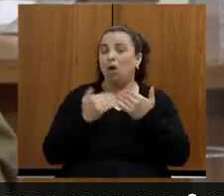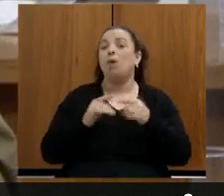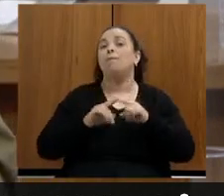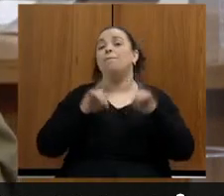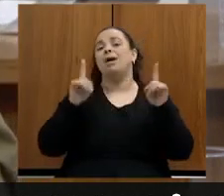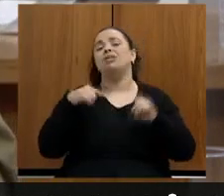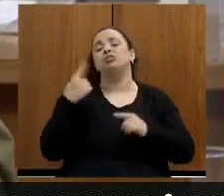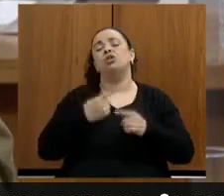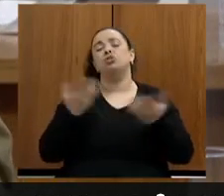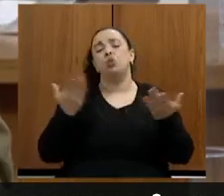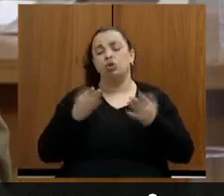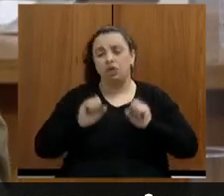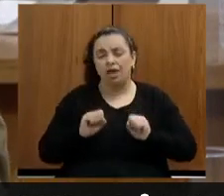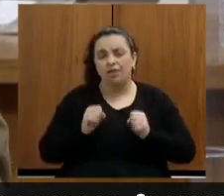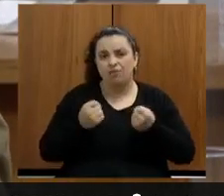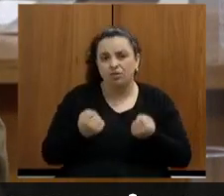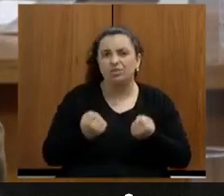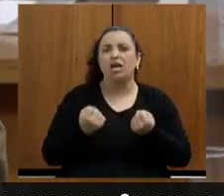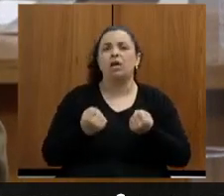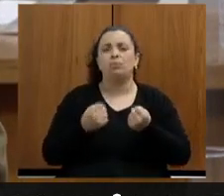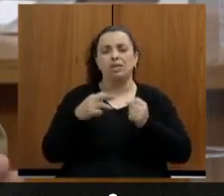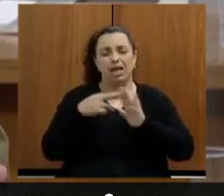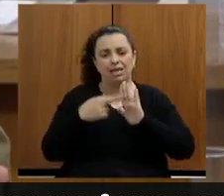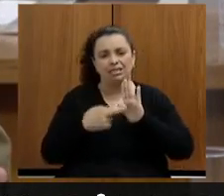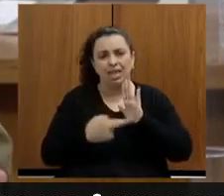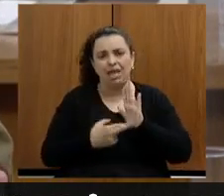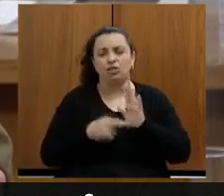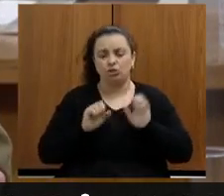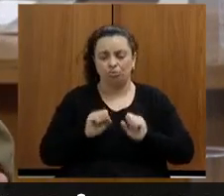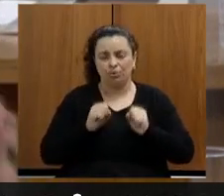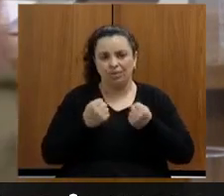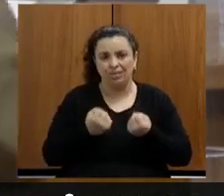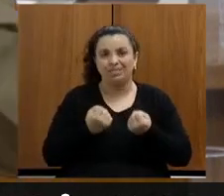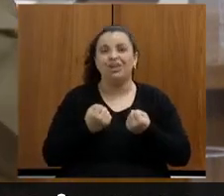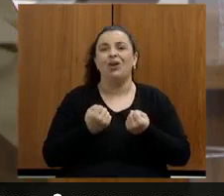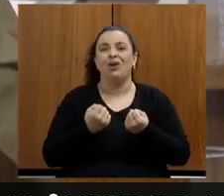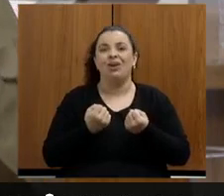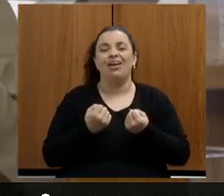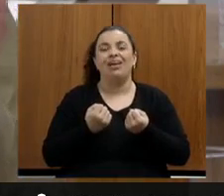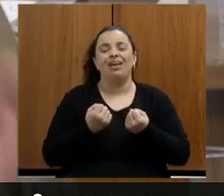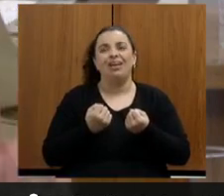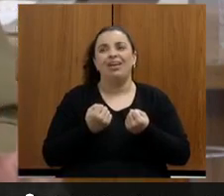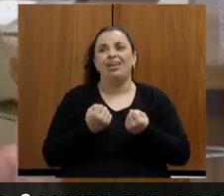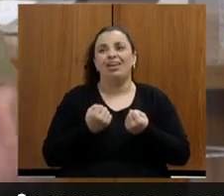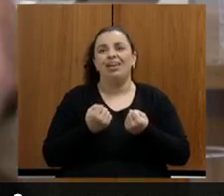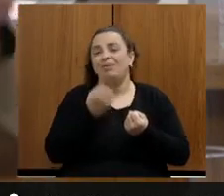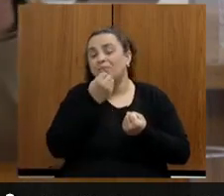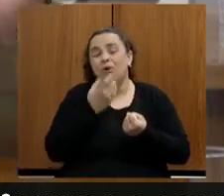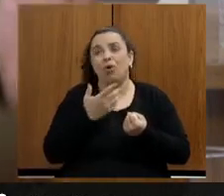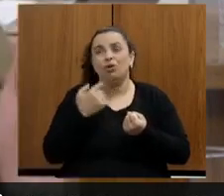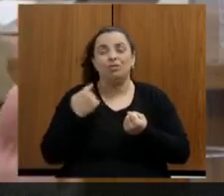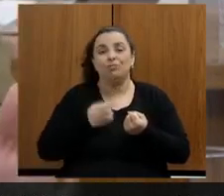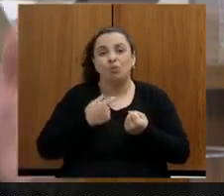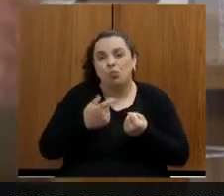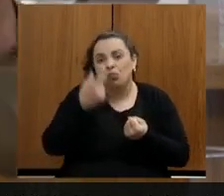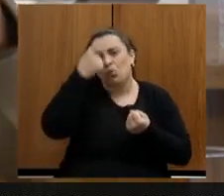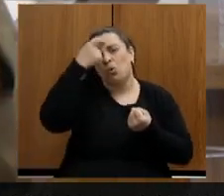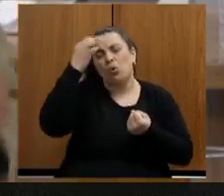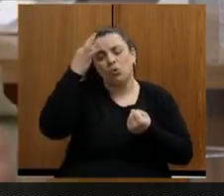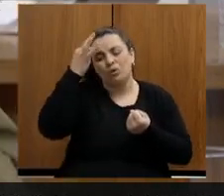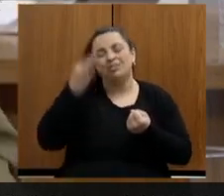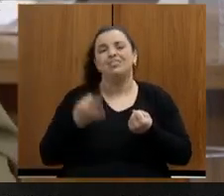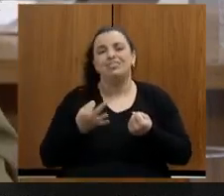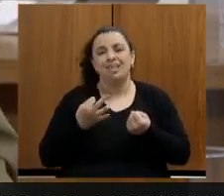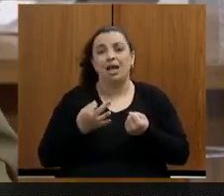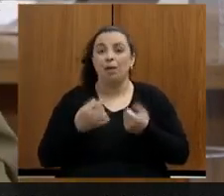até treinar pode até reclamar de treinamento mas ele vai reclamar que tá treinando demais né E aí a gente tem concientizar tem que ajustar os